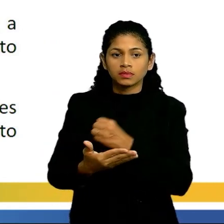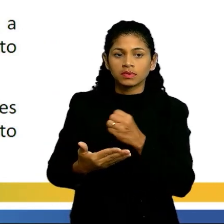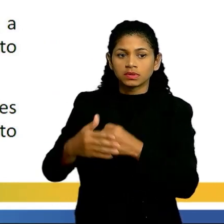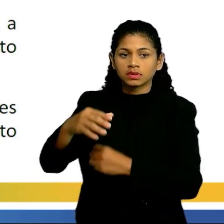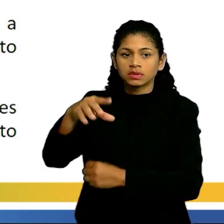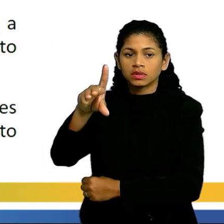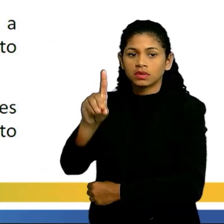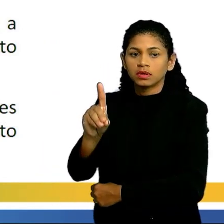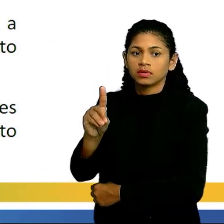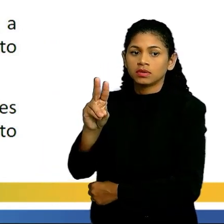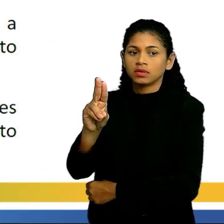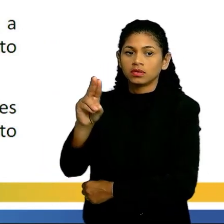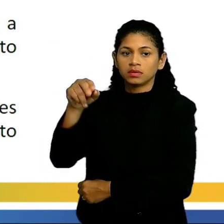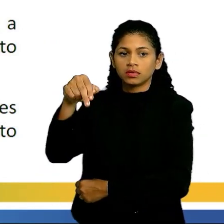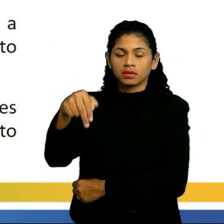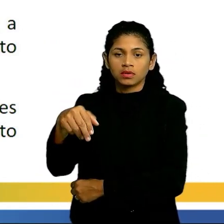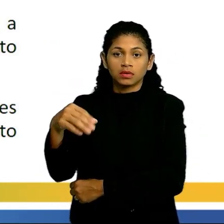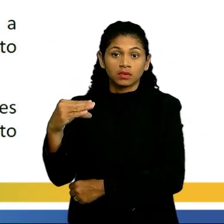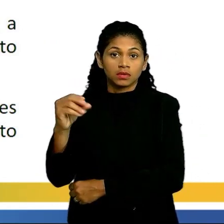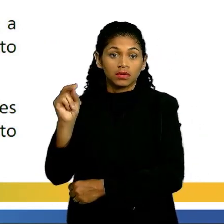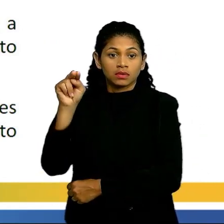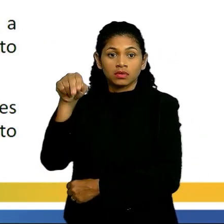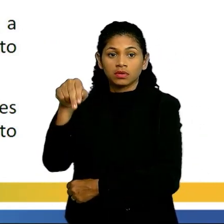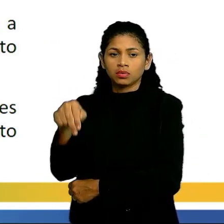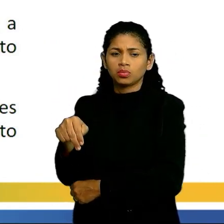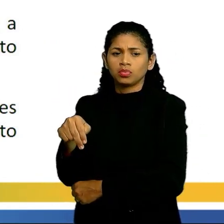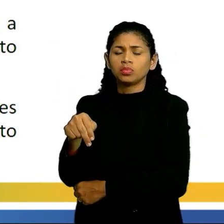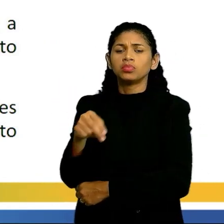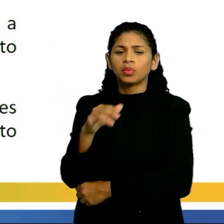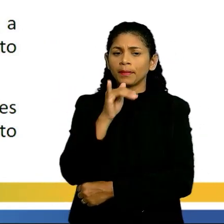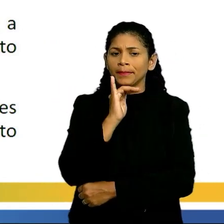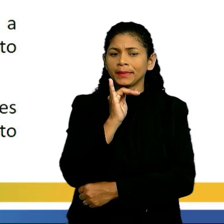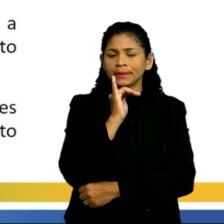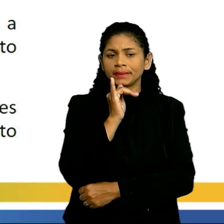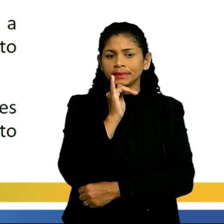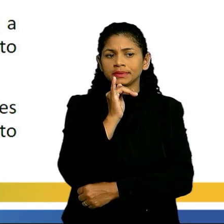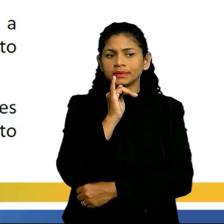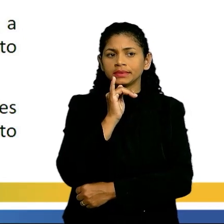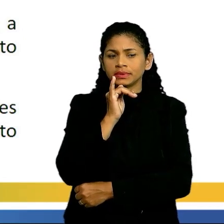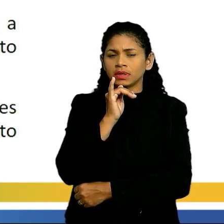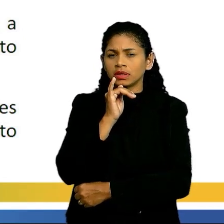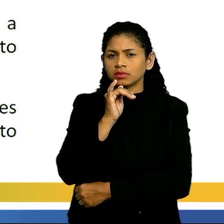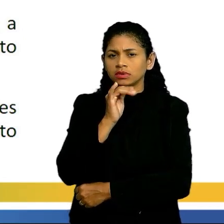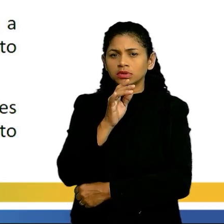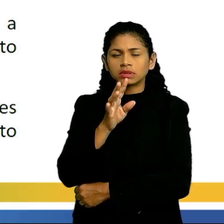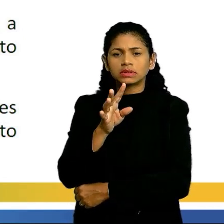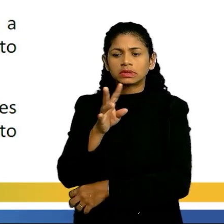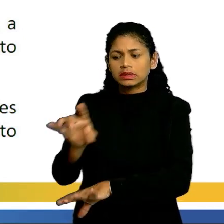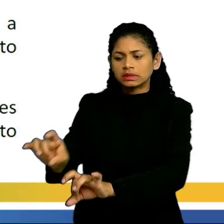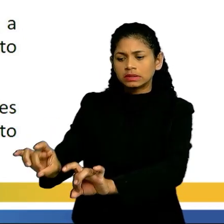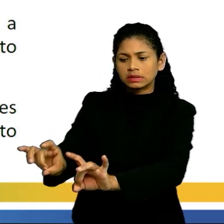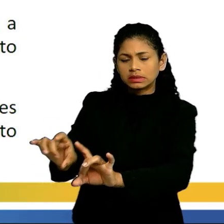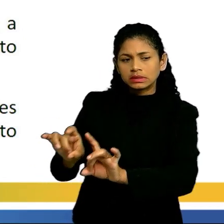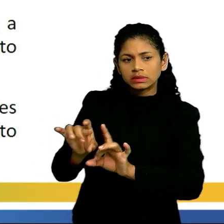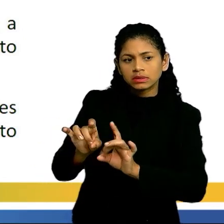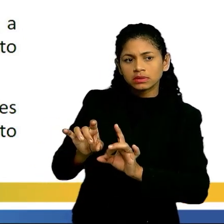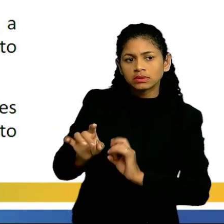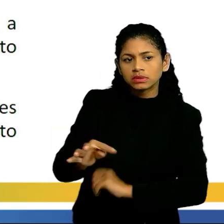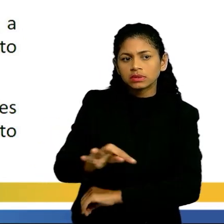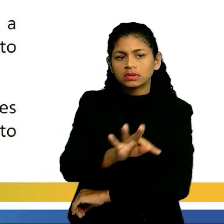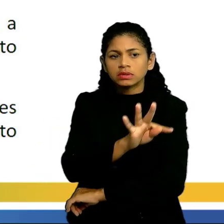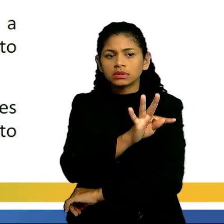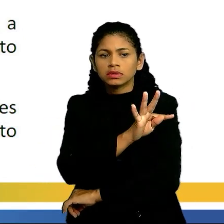técnicas de balé, torna-se possível disciplinar também o pensamento. Letra